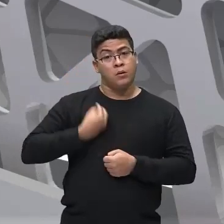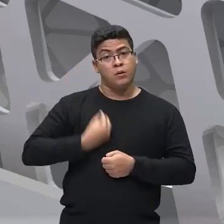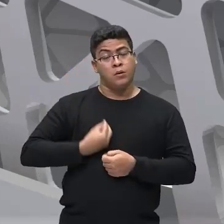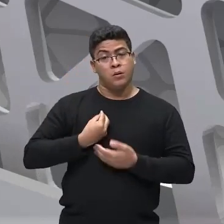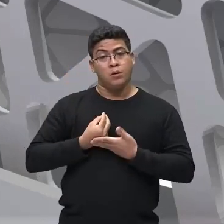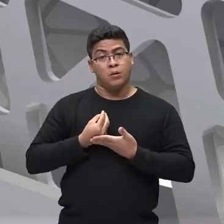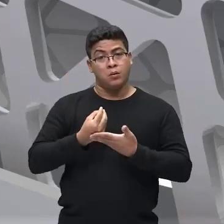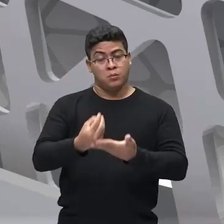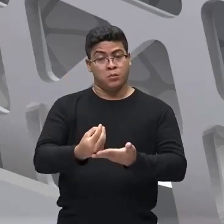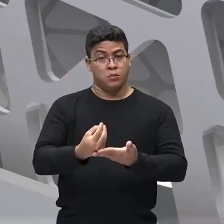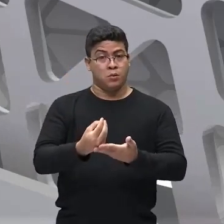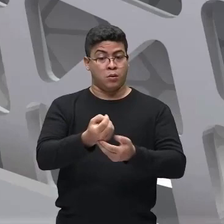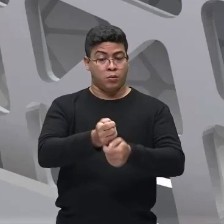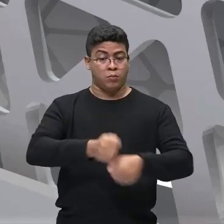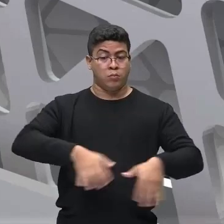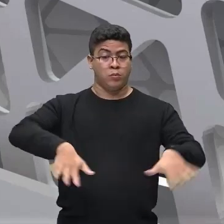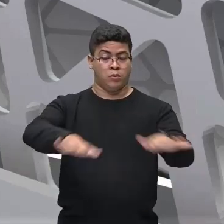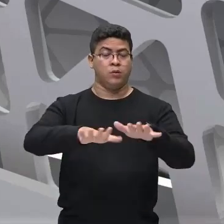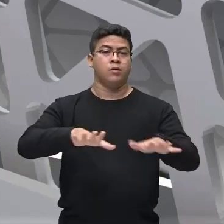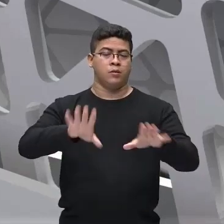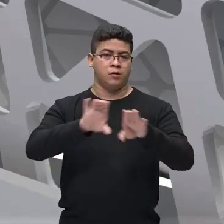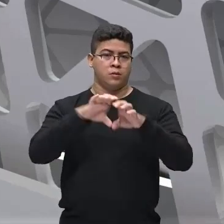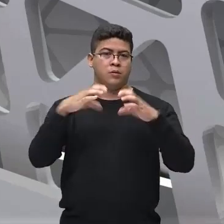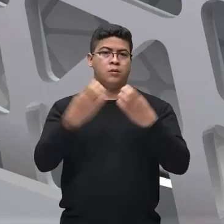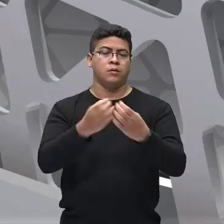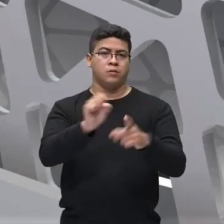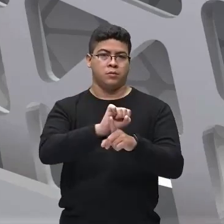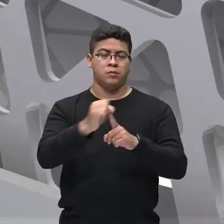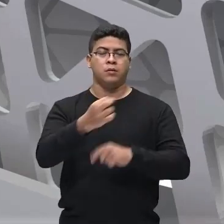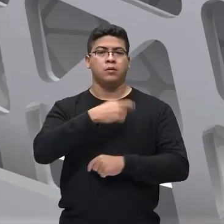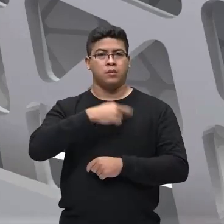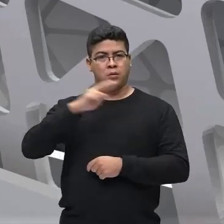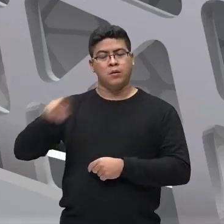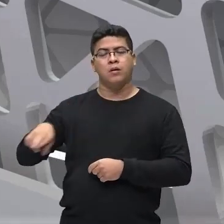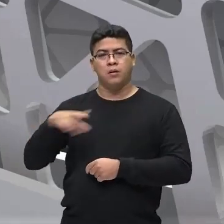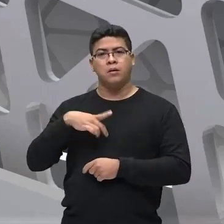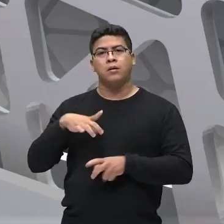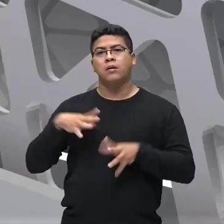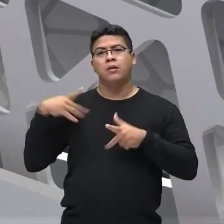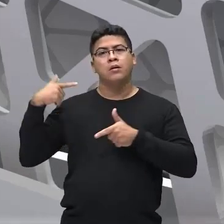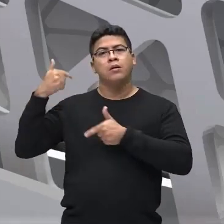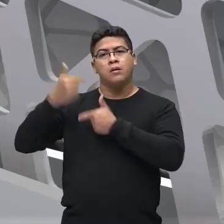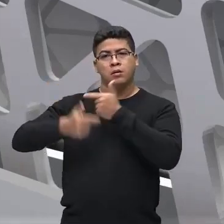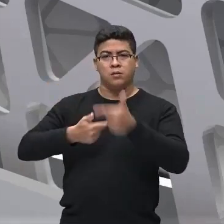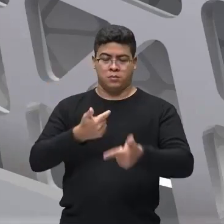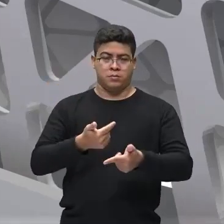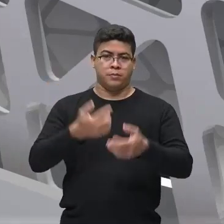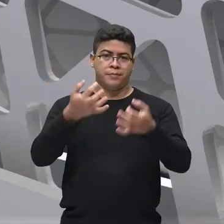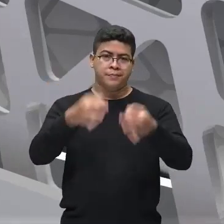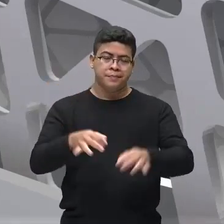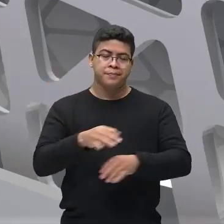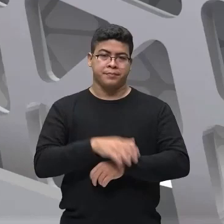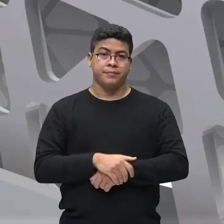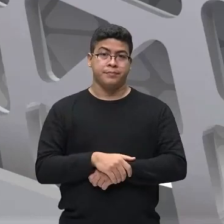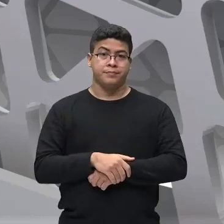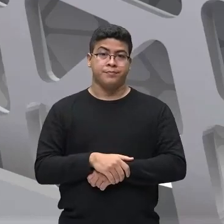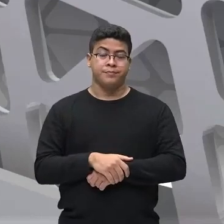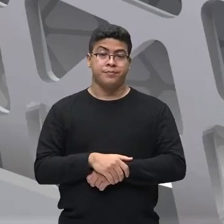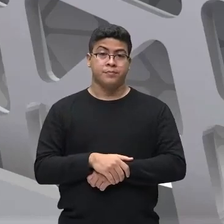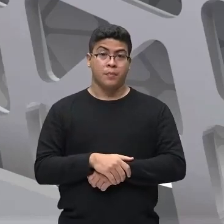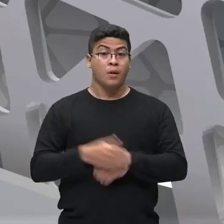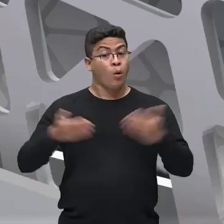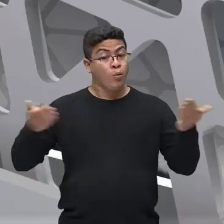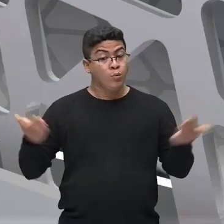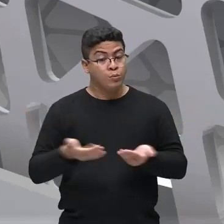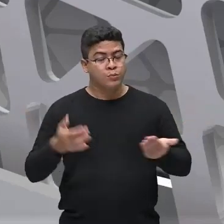vida pela sua causa e pela sua religião, pela sua tradição religiosa. E esses que nós